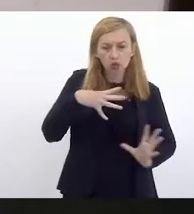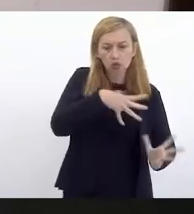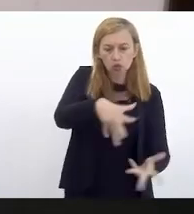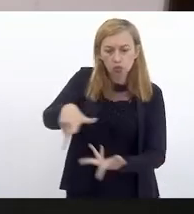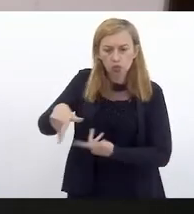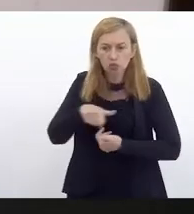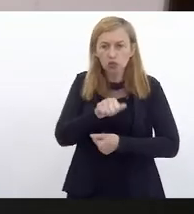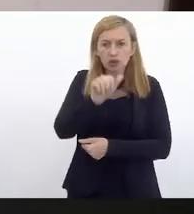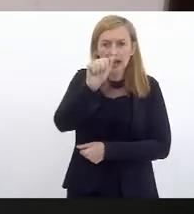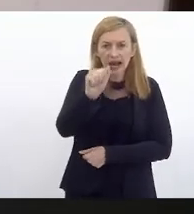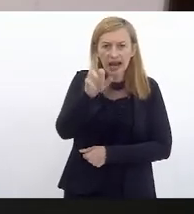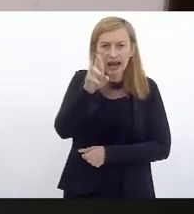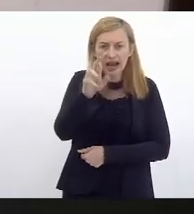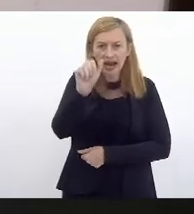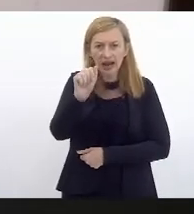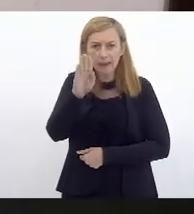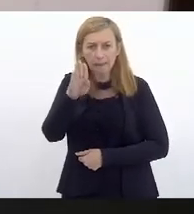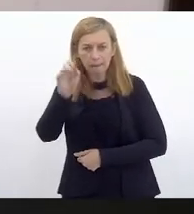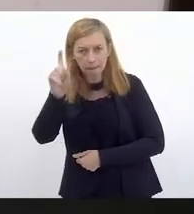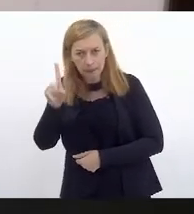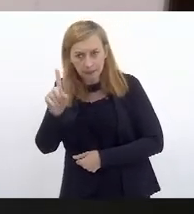árabe,